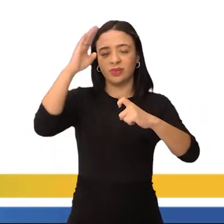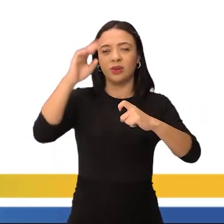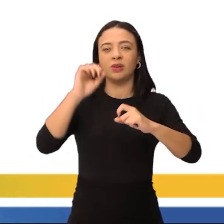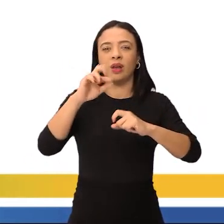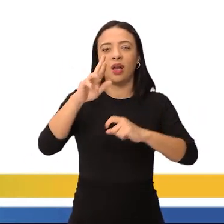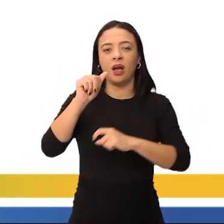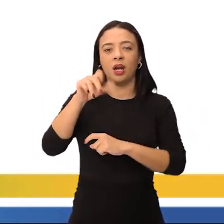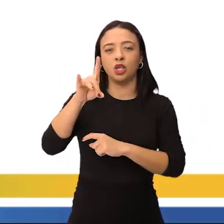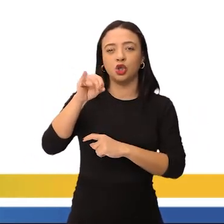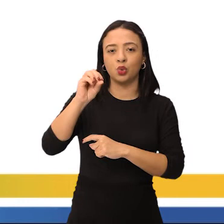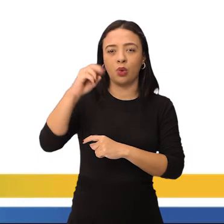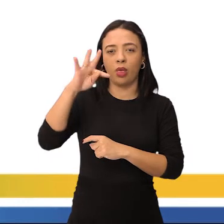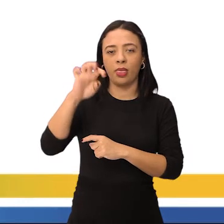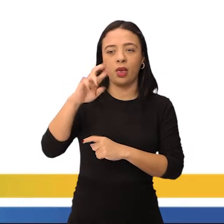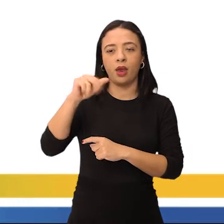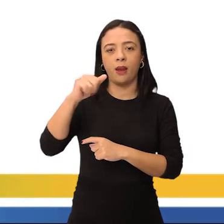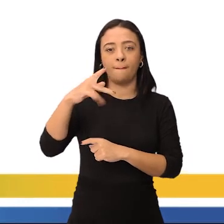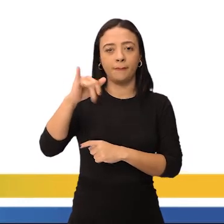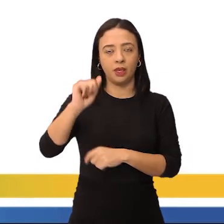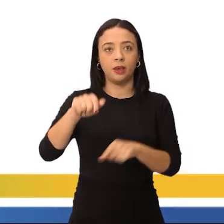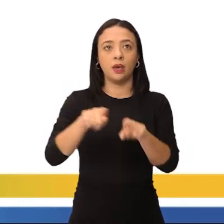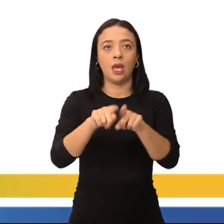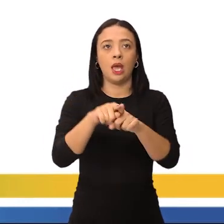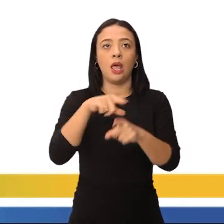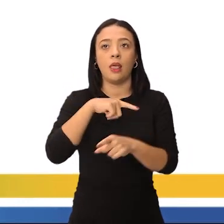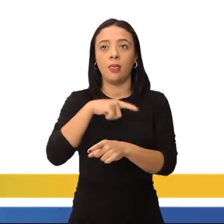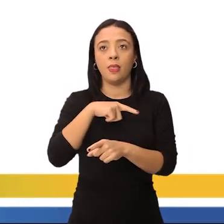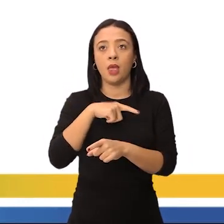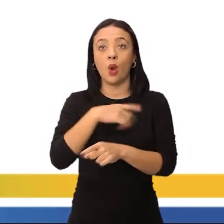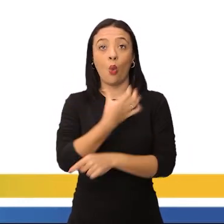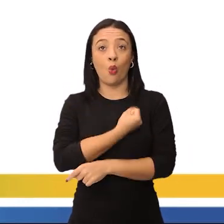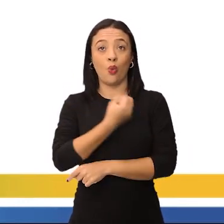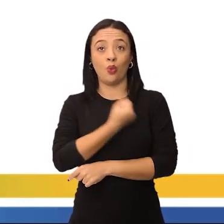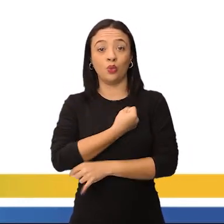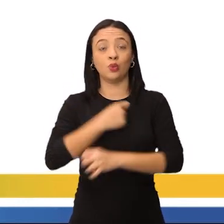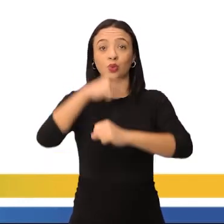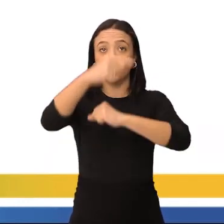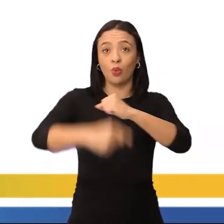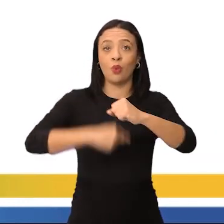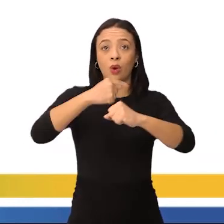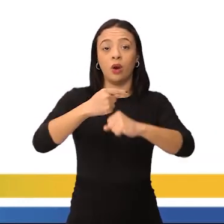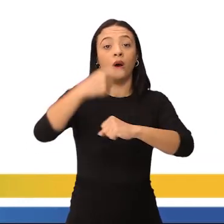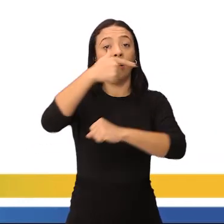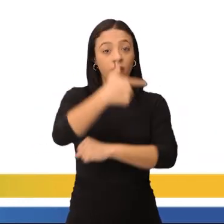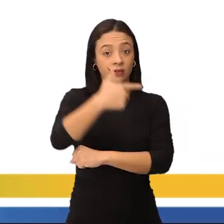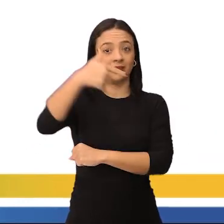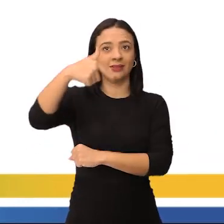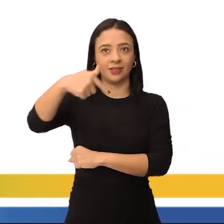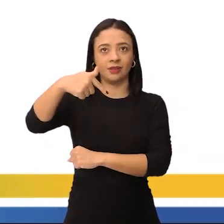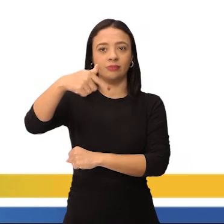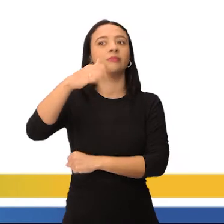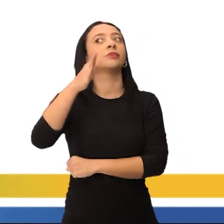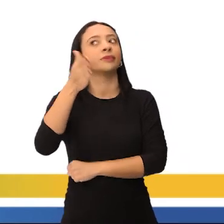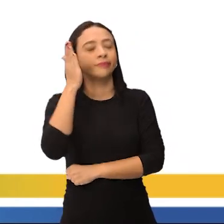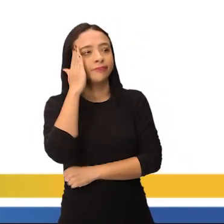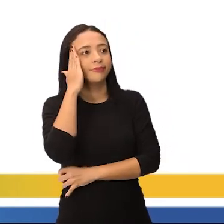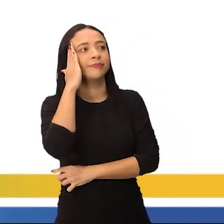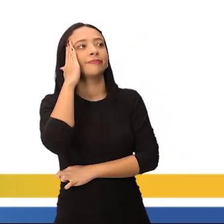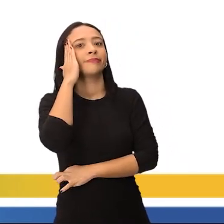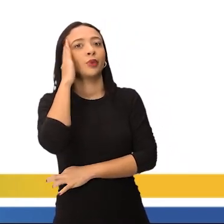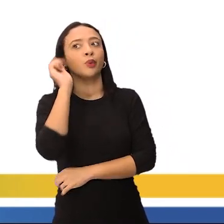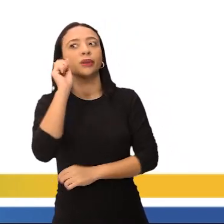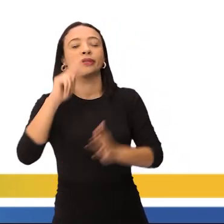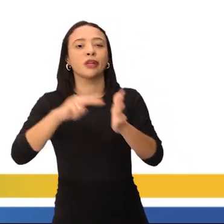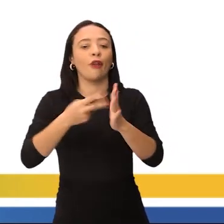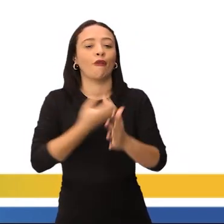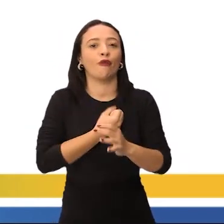seu número atômico é 27 a questão muito legal colocou lá o número atômico já vou ter que dizer aqui para